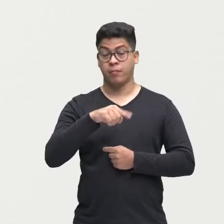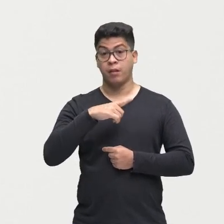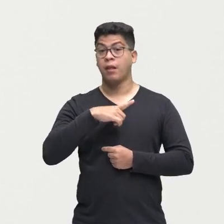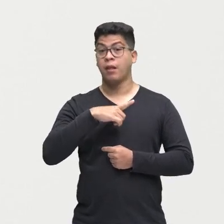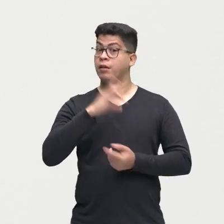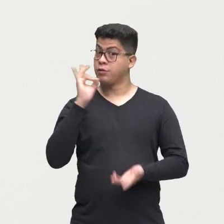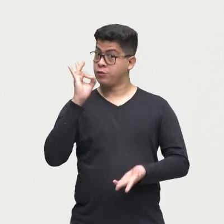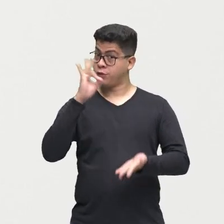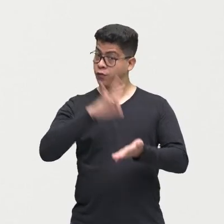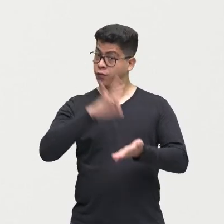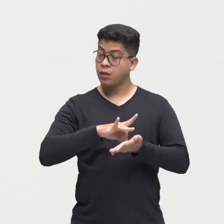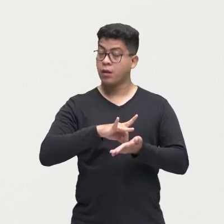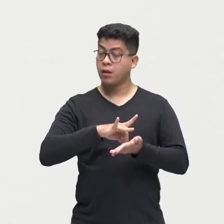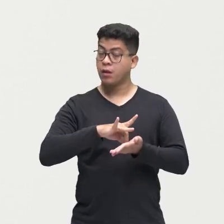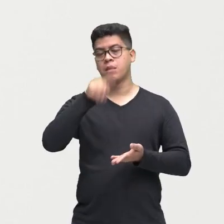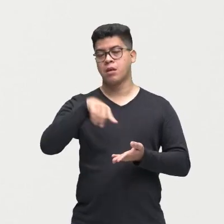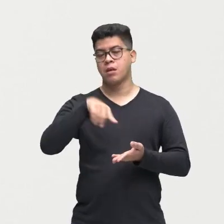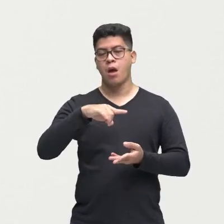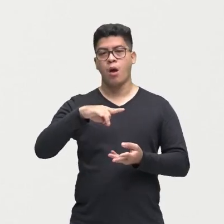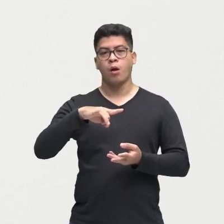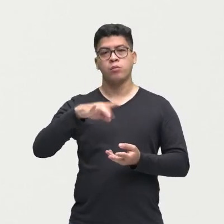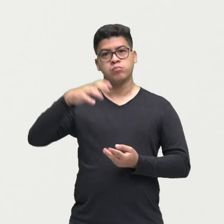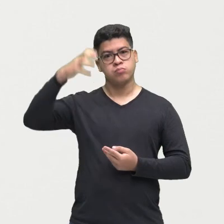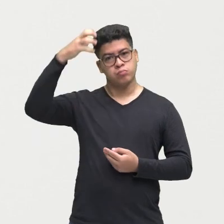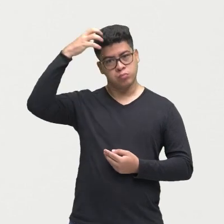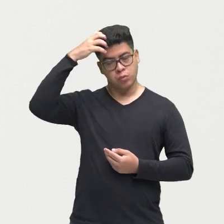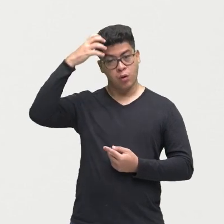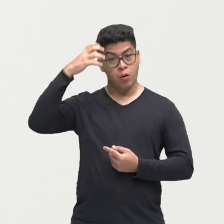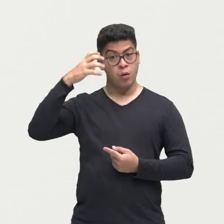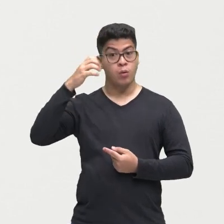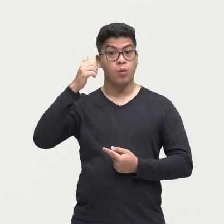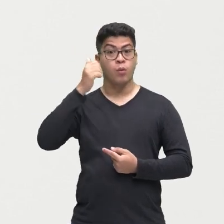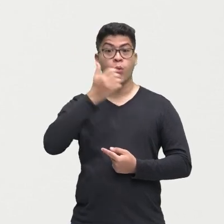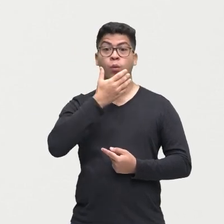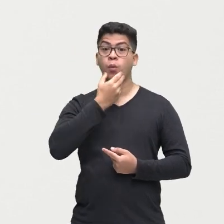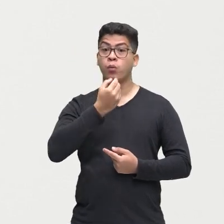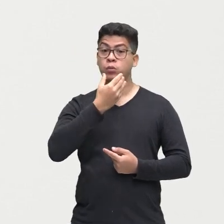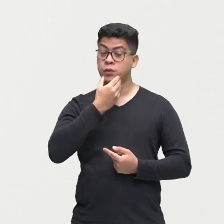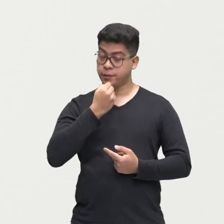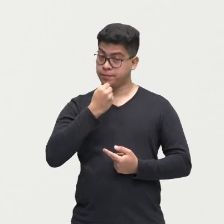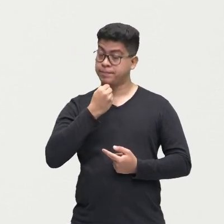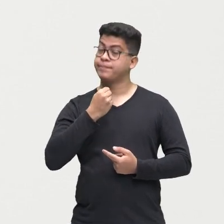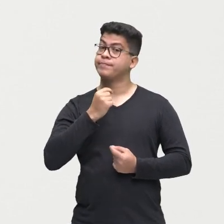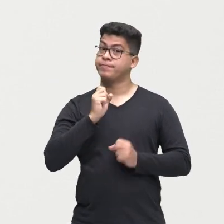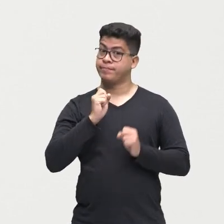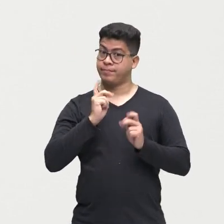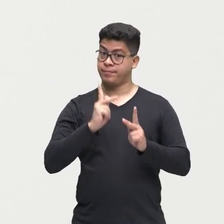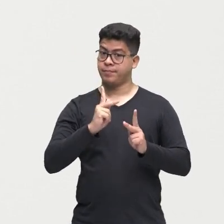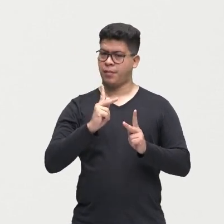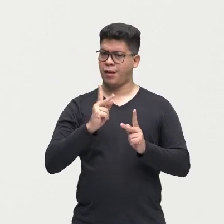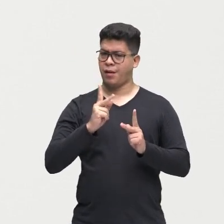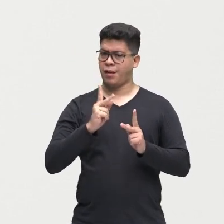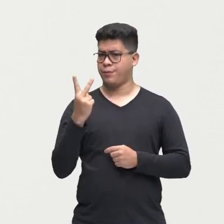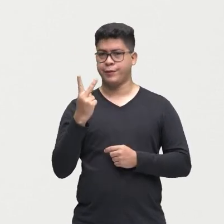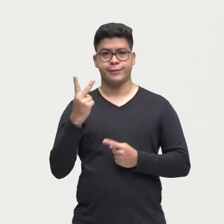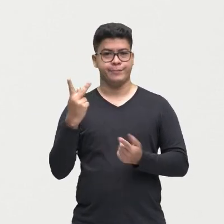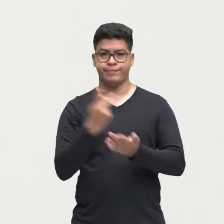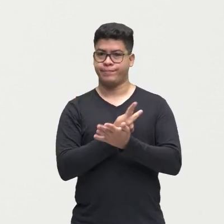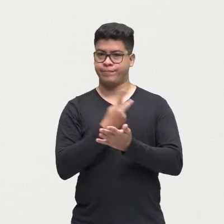da acha que mate no reino então a questão alternativa 2 nessa intensa dois está incorreta